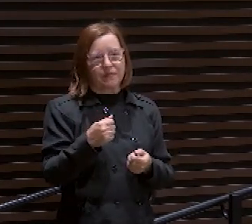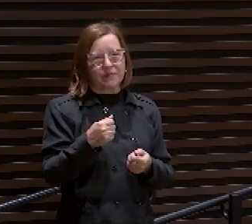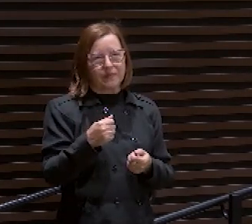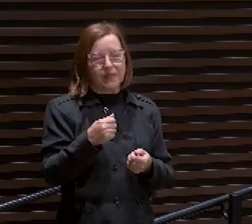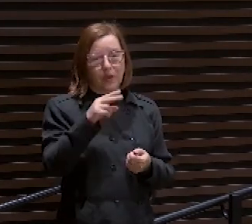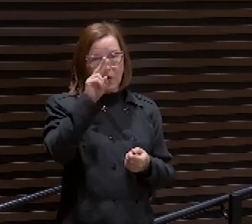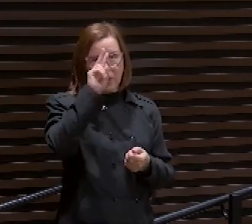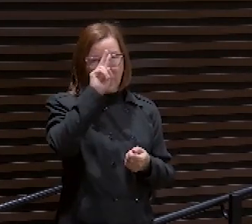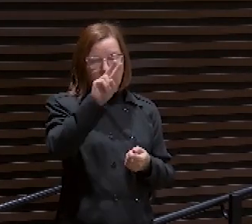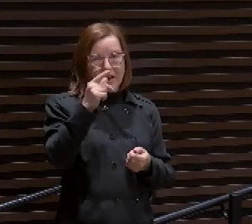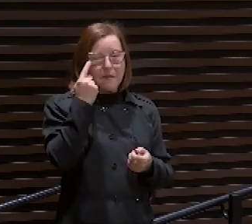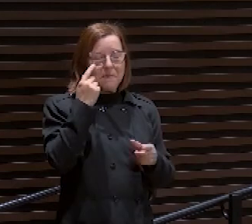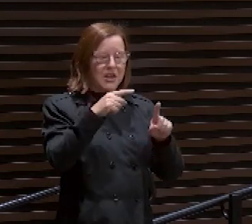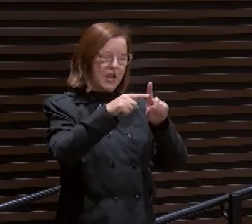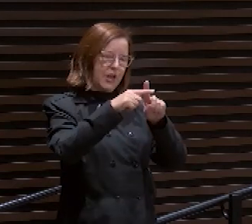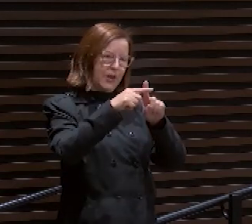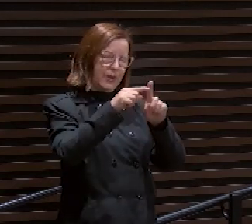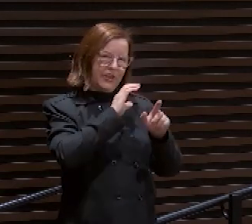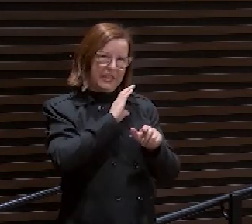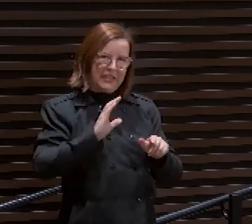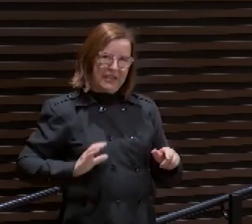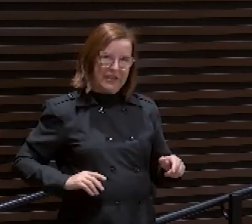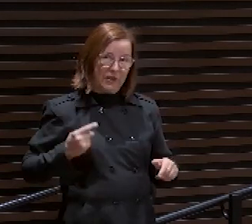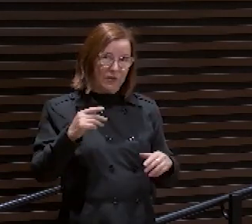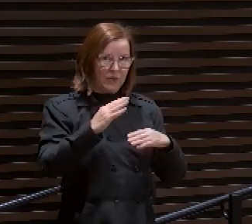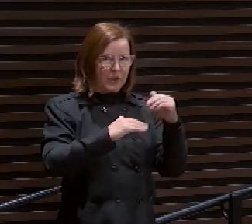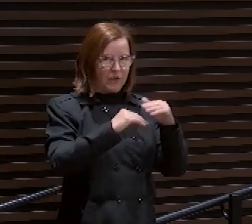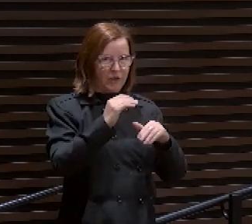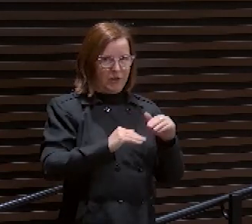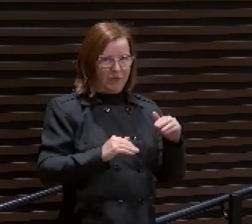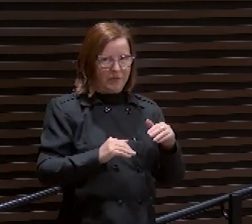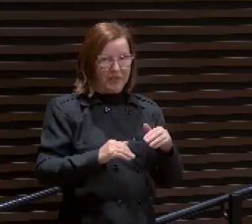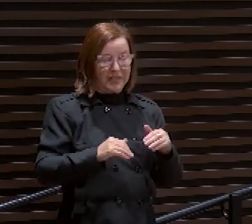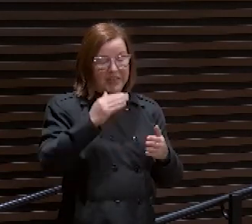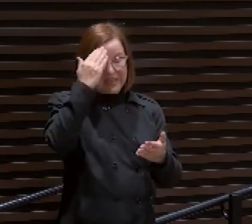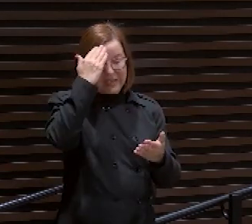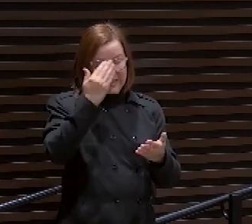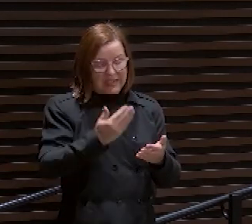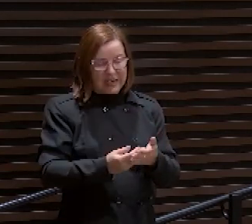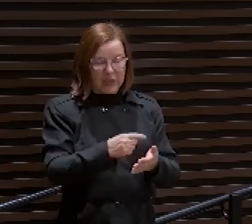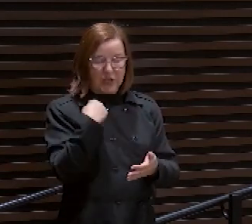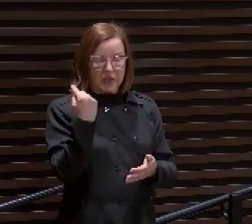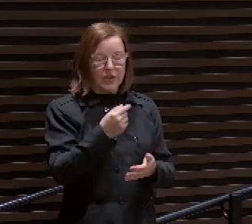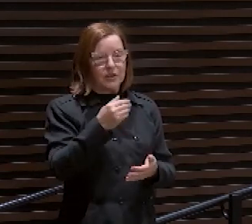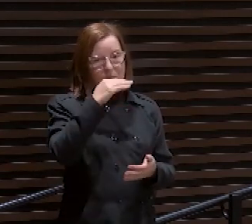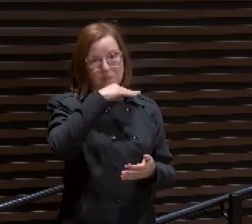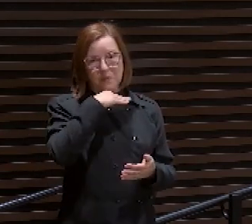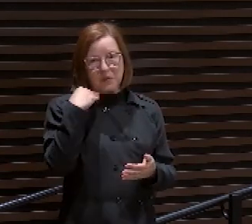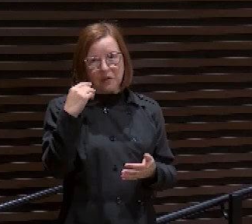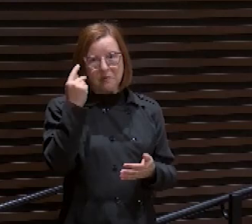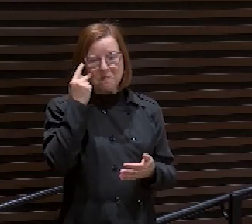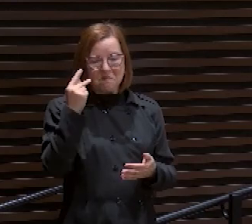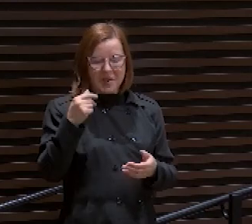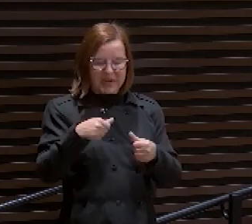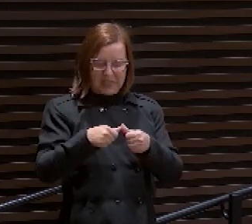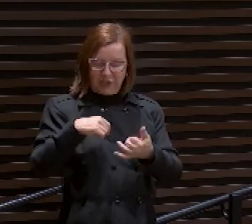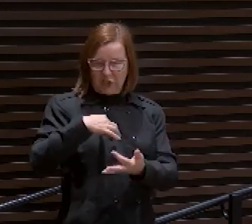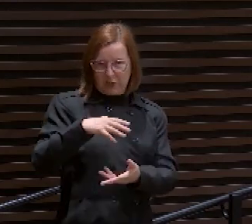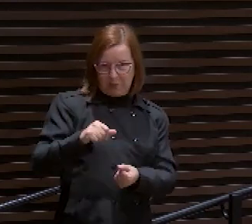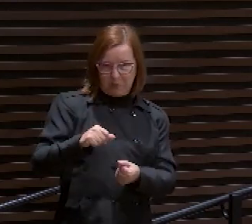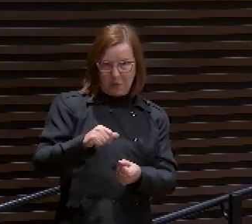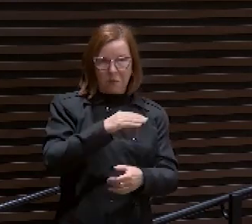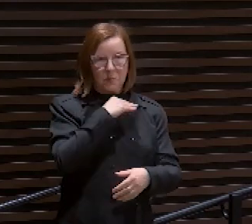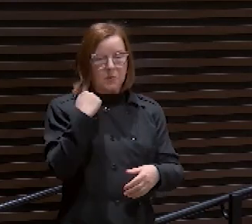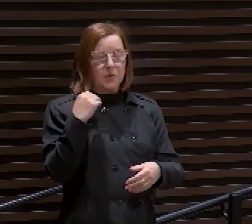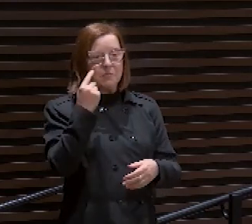Jesus, todos os dias, considerar que nós morremos para esse mundo, que nós morremos para as nossas vontades, assim como nós cantamos aqui essa